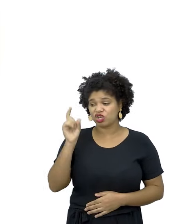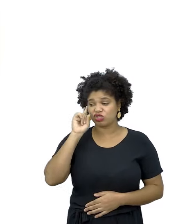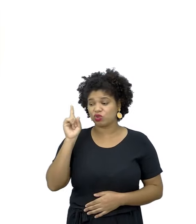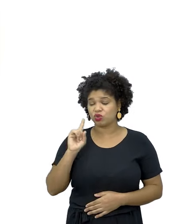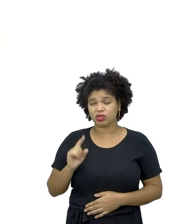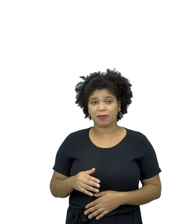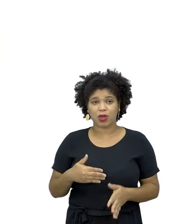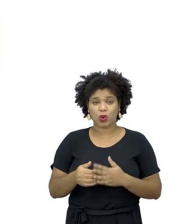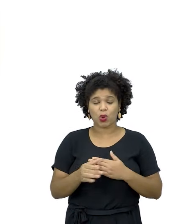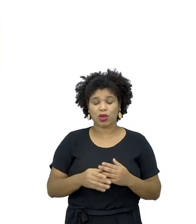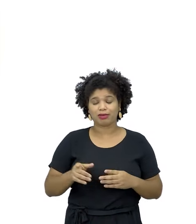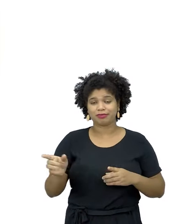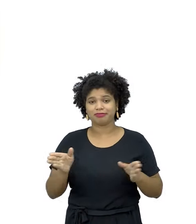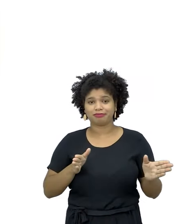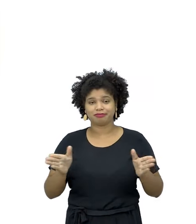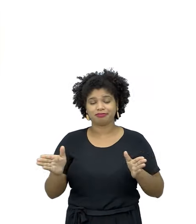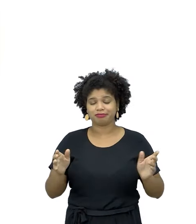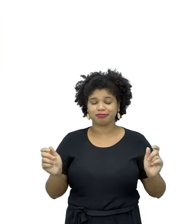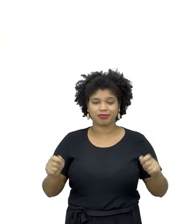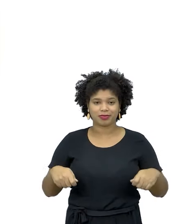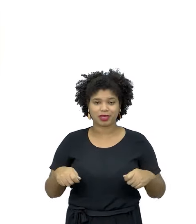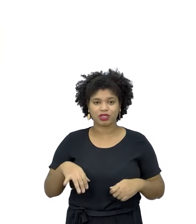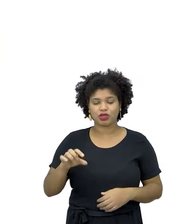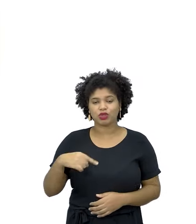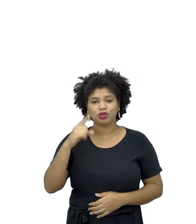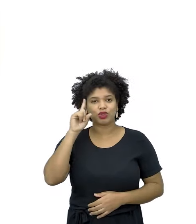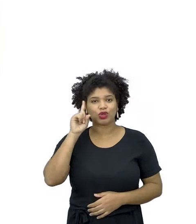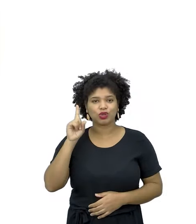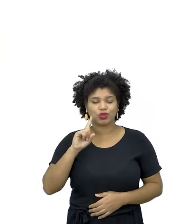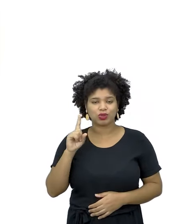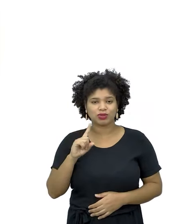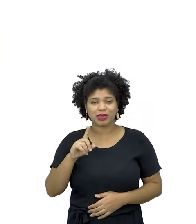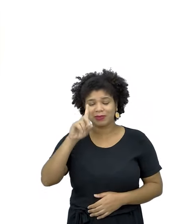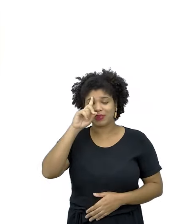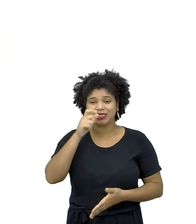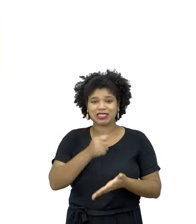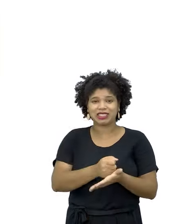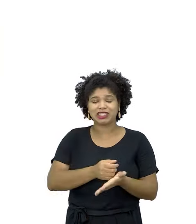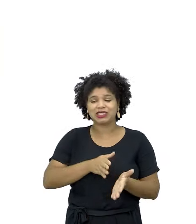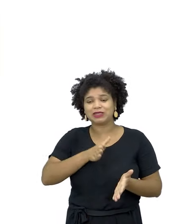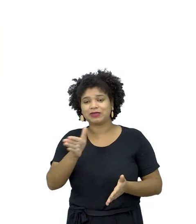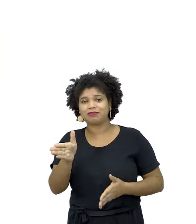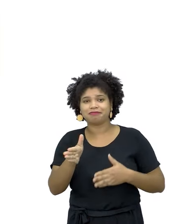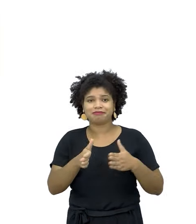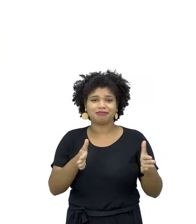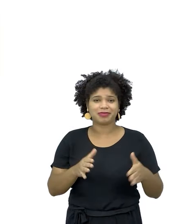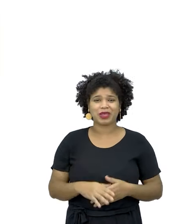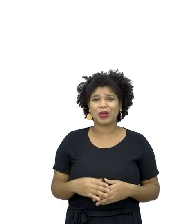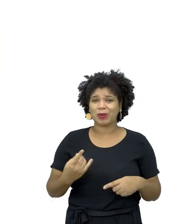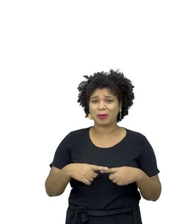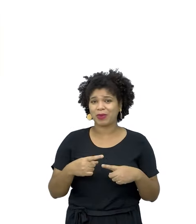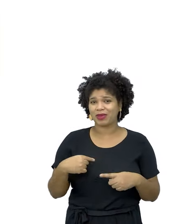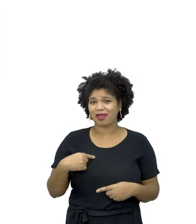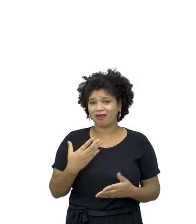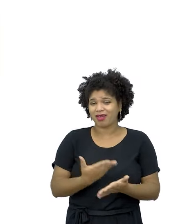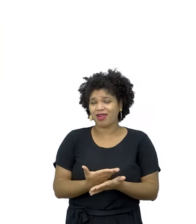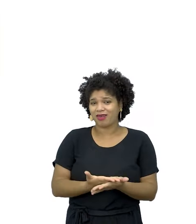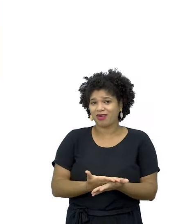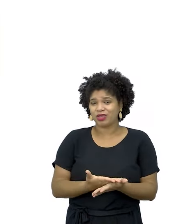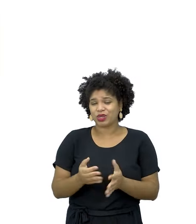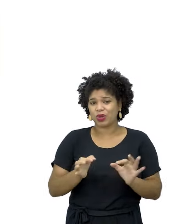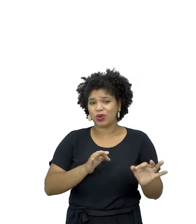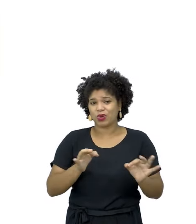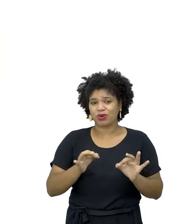caminho, qualquer caminho serve. Então, se a gente não sabe para onde nós vamos, por que eu estou preparando essa aula? Por que eu